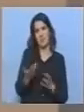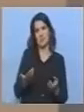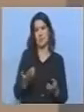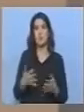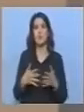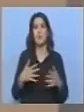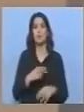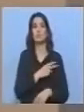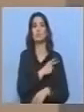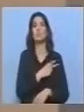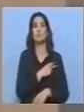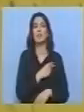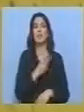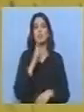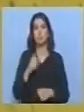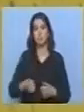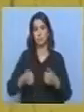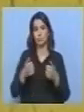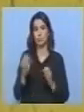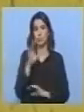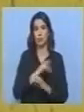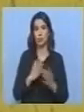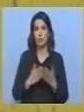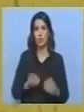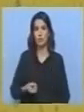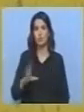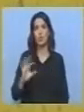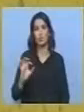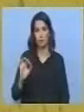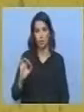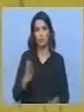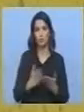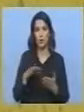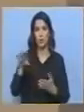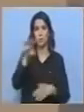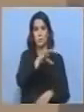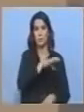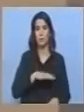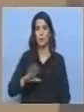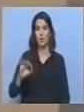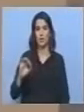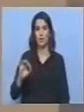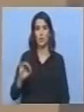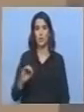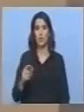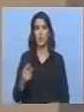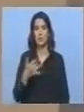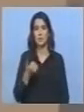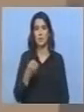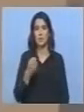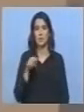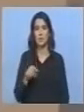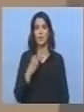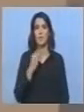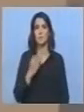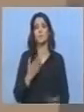maiores universidades das capitais europeias. 18 escolas? Temos 18 escolas, as escolas são muito assimétricas, porque há